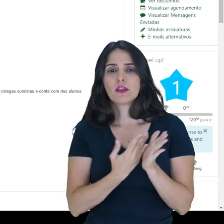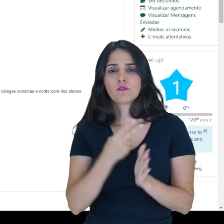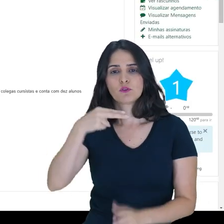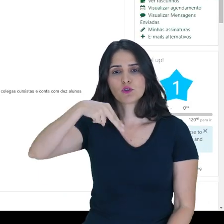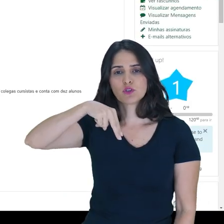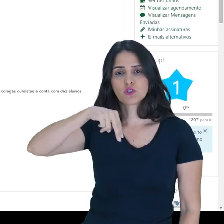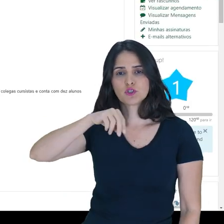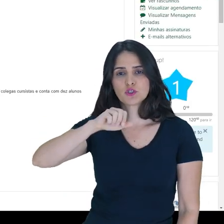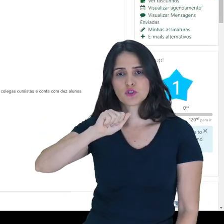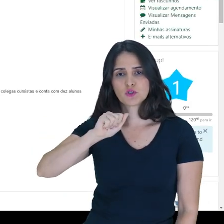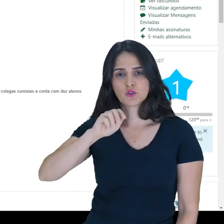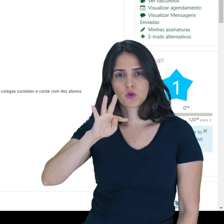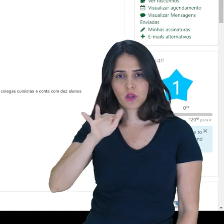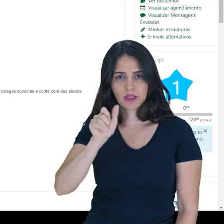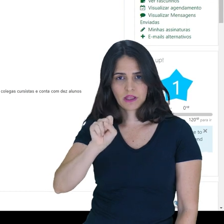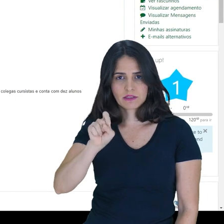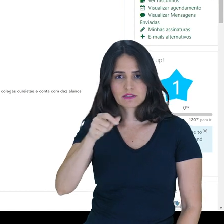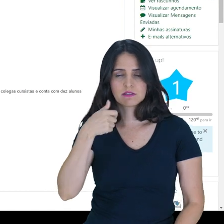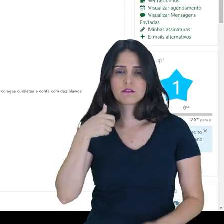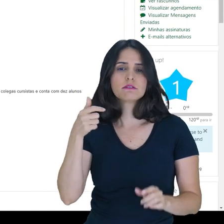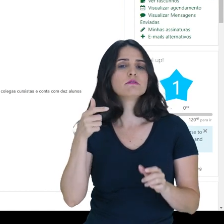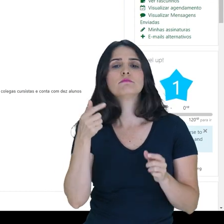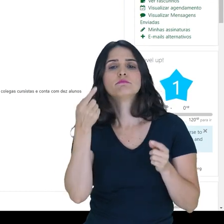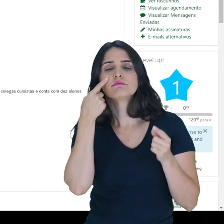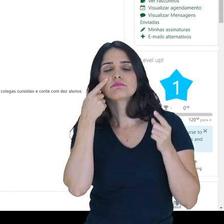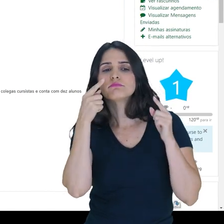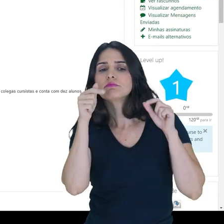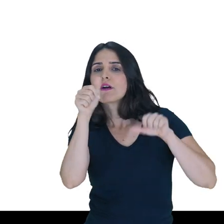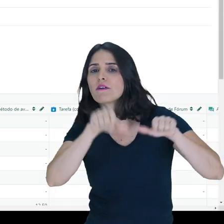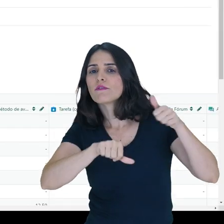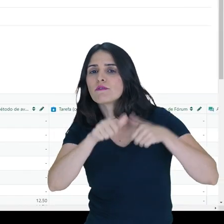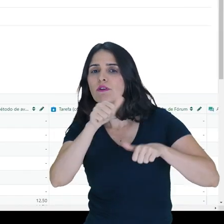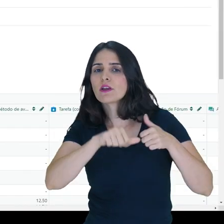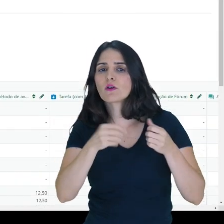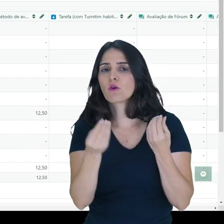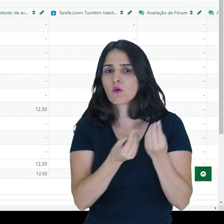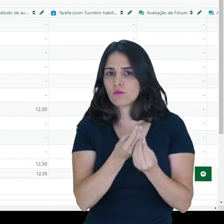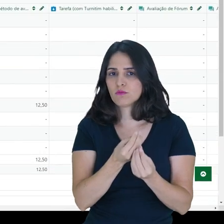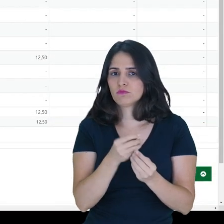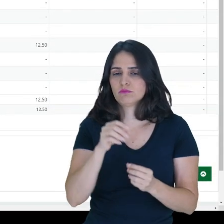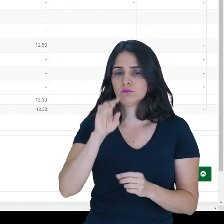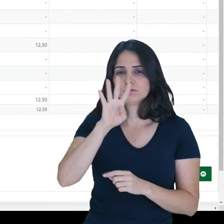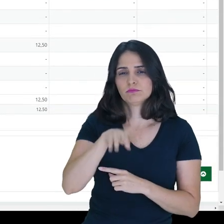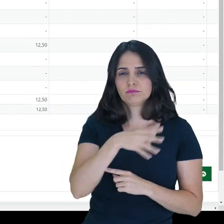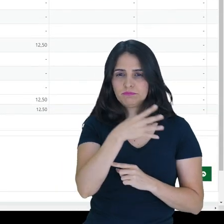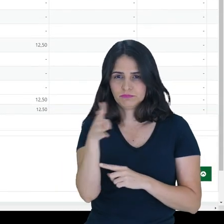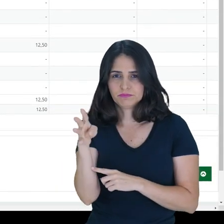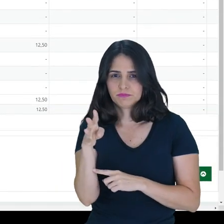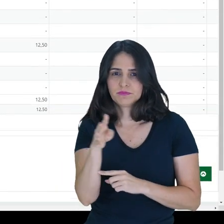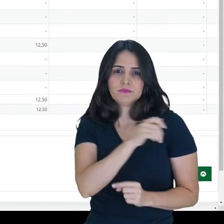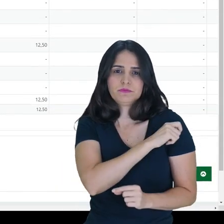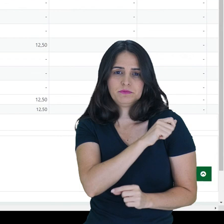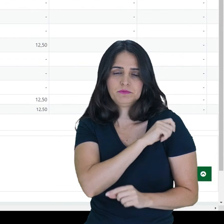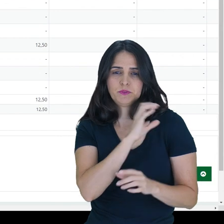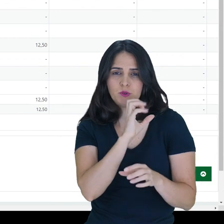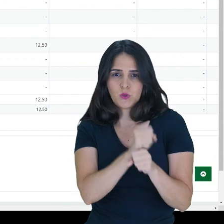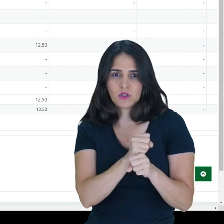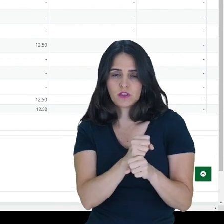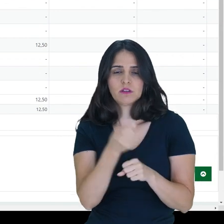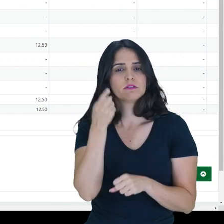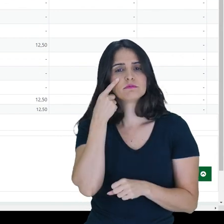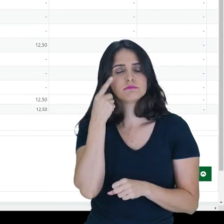ficou a nota da Lúcia neste caso Então vou vir aqui no bloco notas e vou verificar então